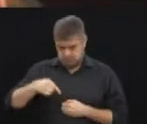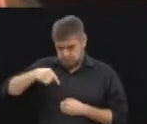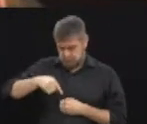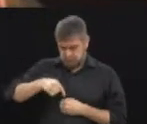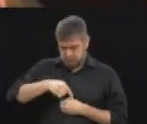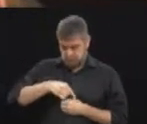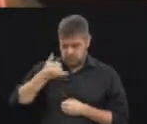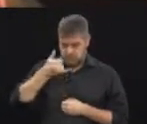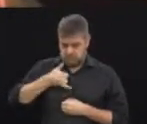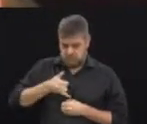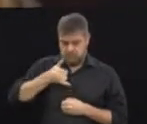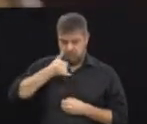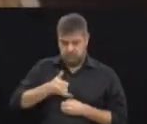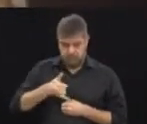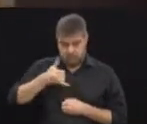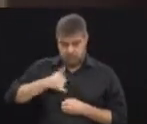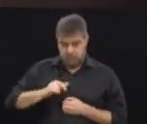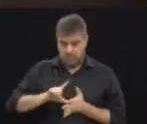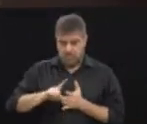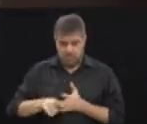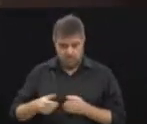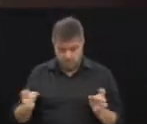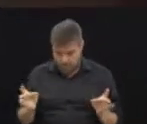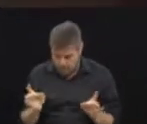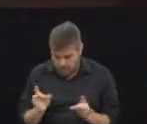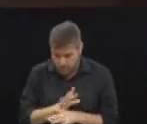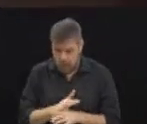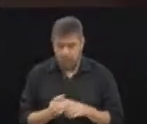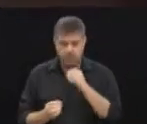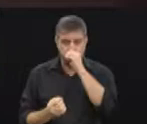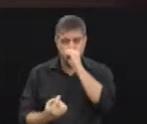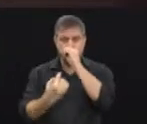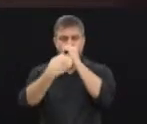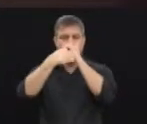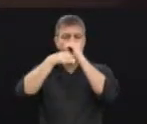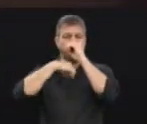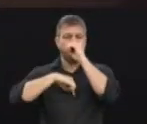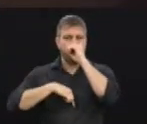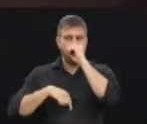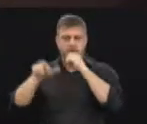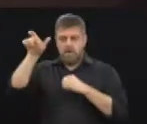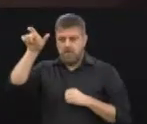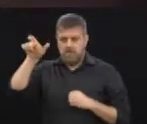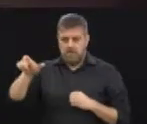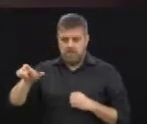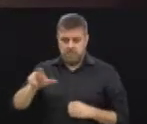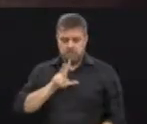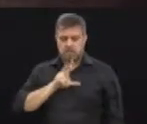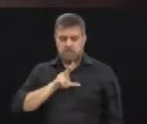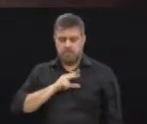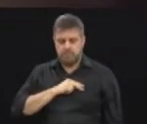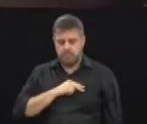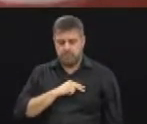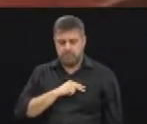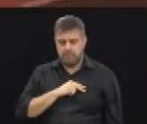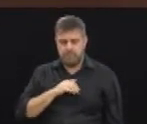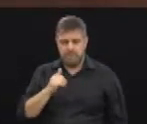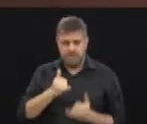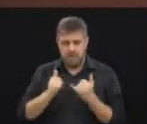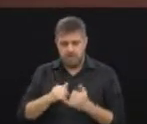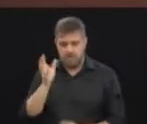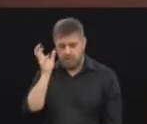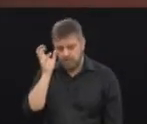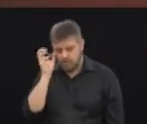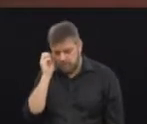feito ambulatorialmente. Depois desse procedimento, dessa endoscopia, é feita com sedação anestésica,